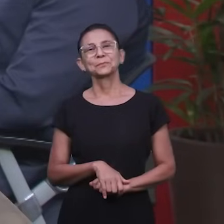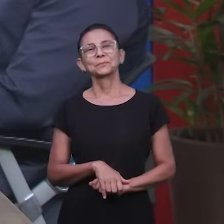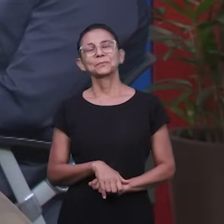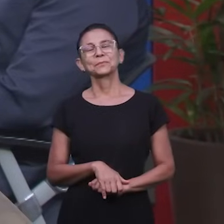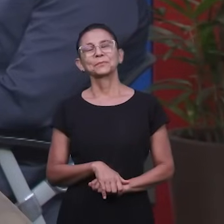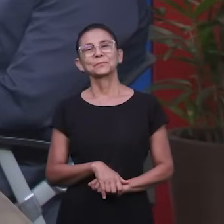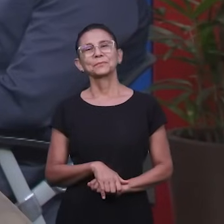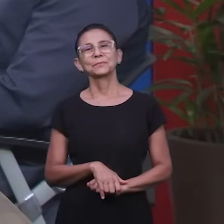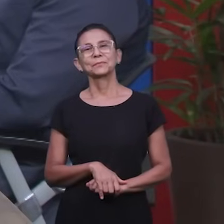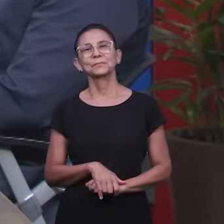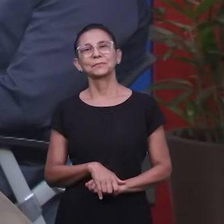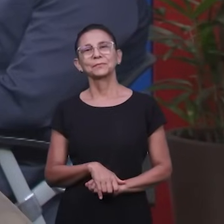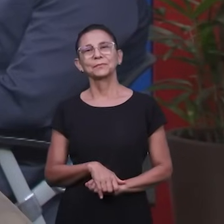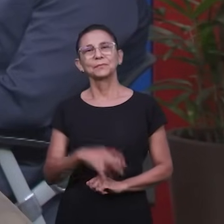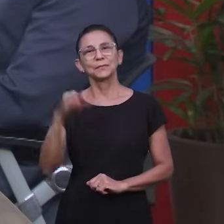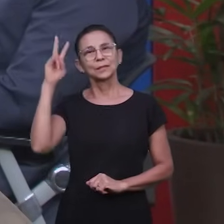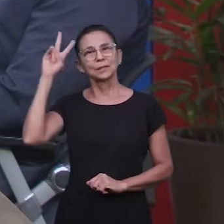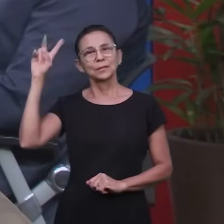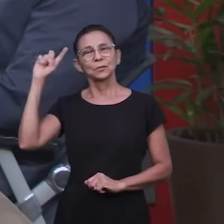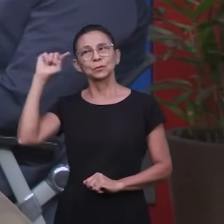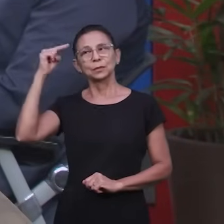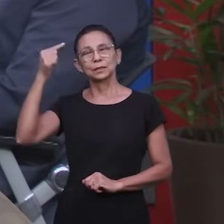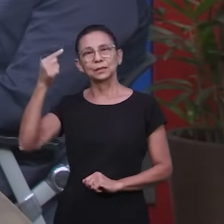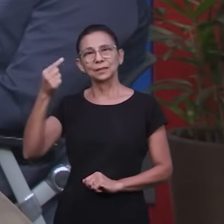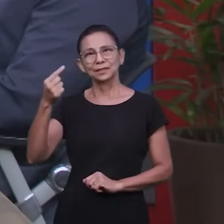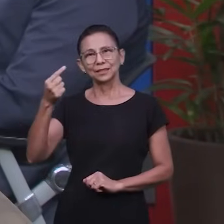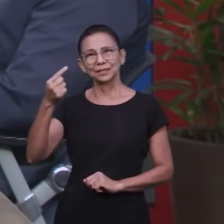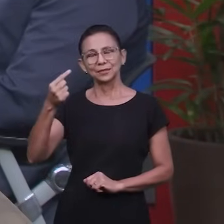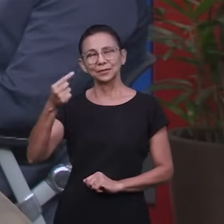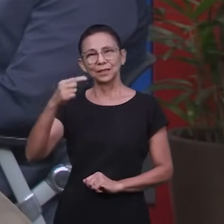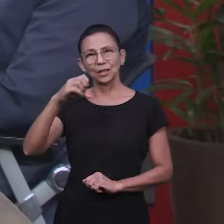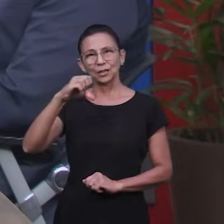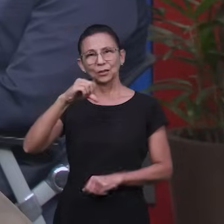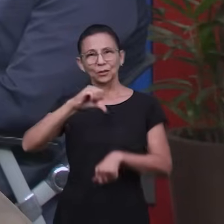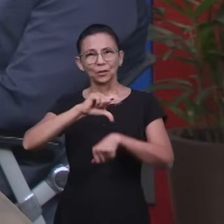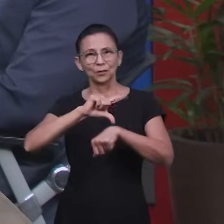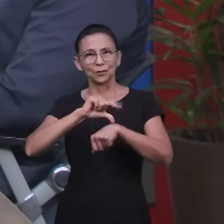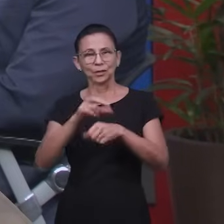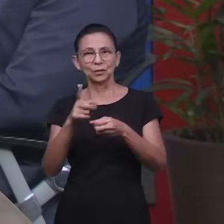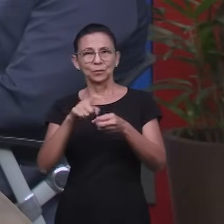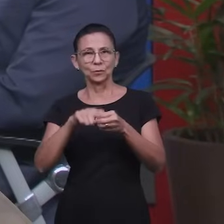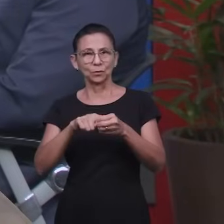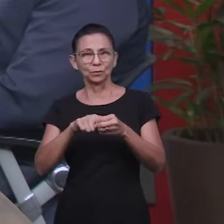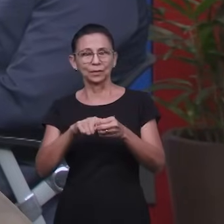3076. Próxima segunda-feira, 21 horas, mais um